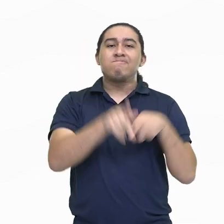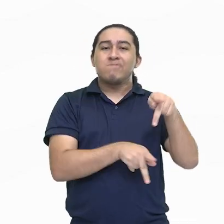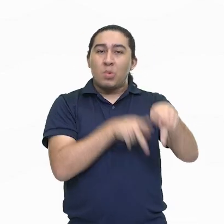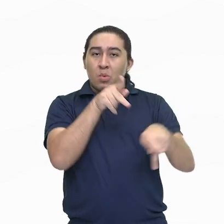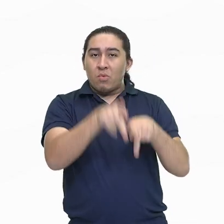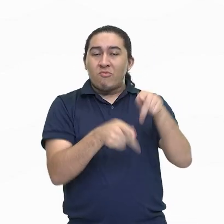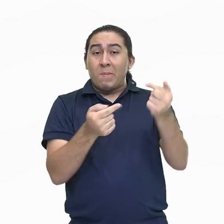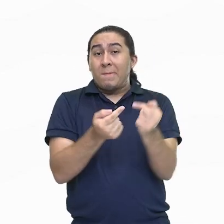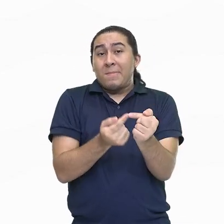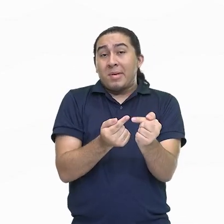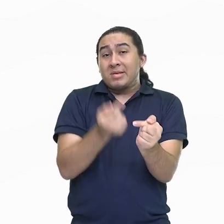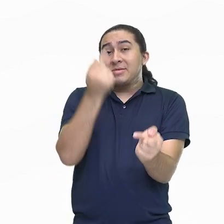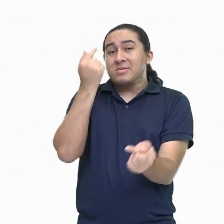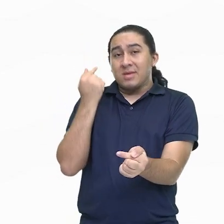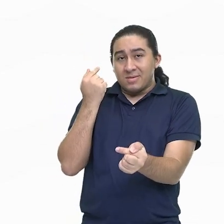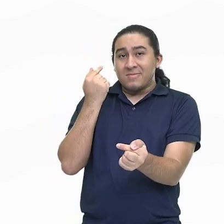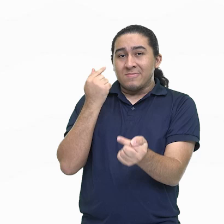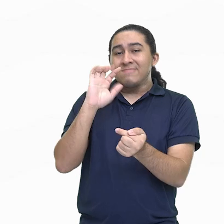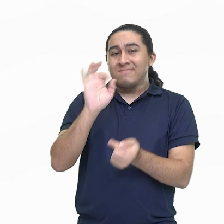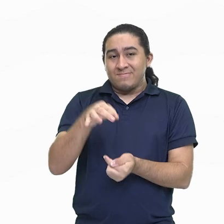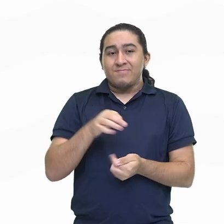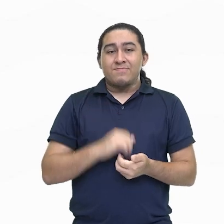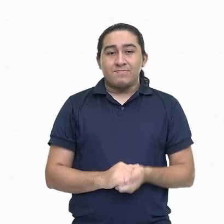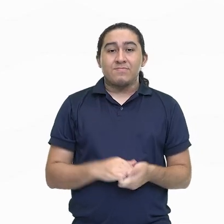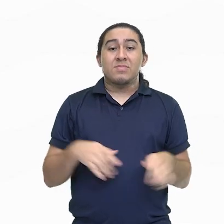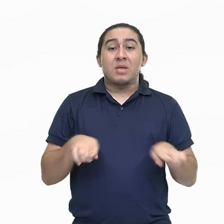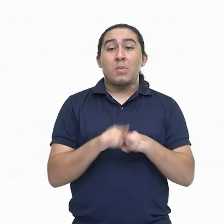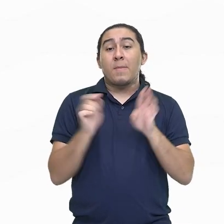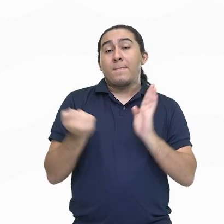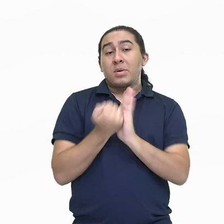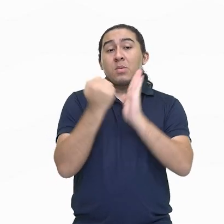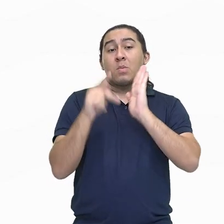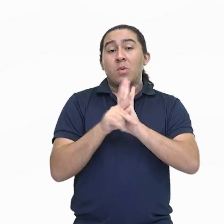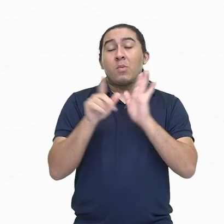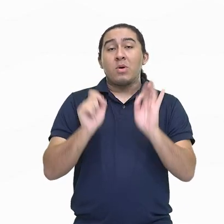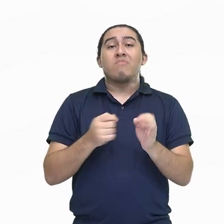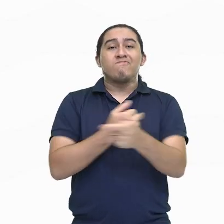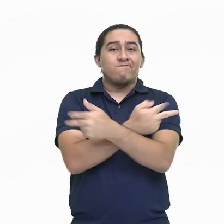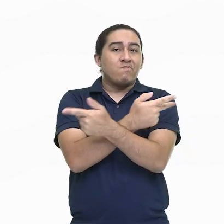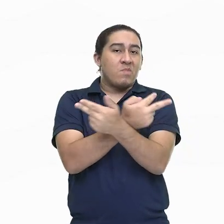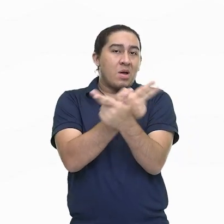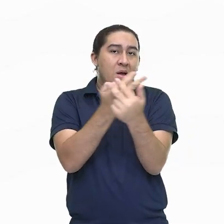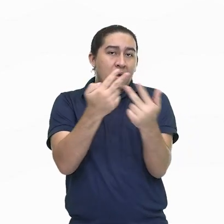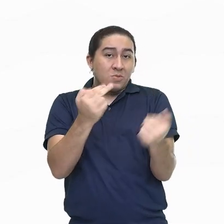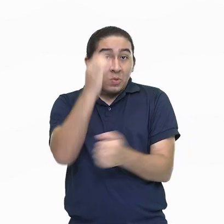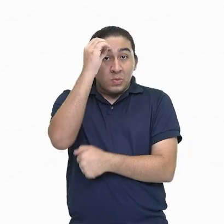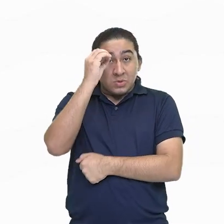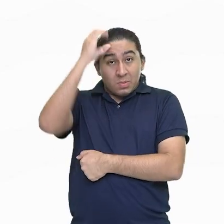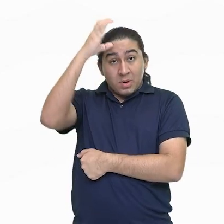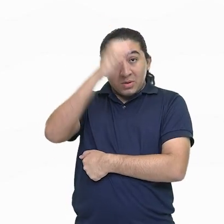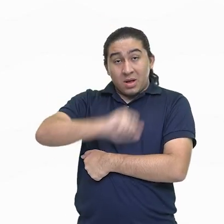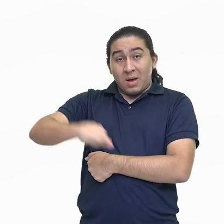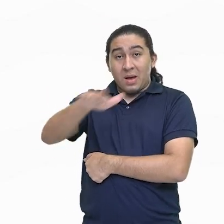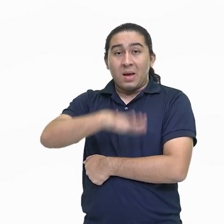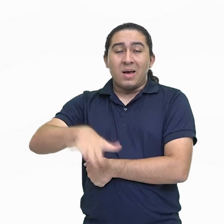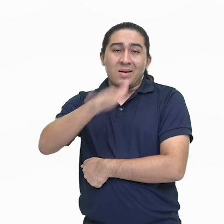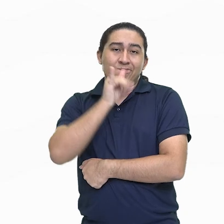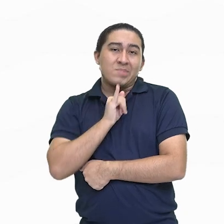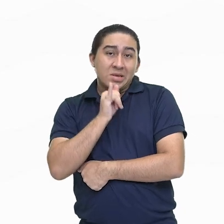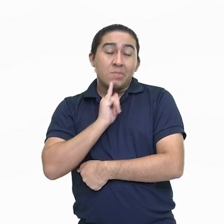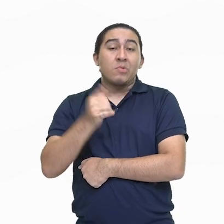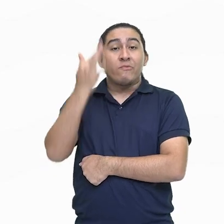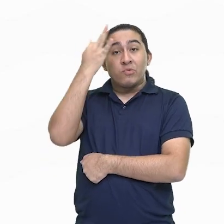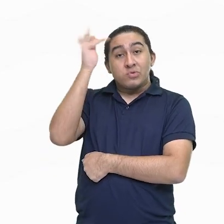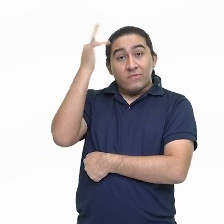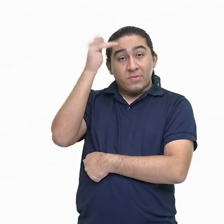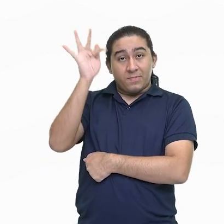da antiguidade, ficando marcada por grandes contribuições em áreas do conhecimento como a